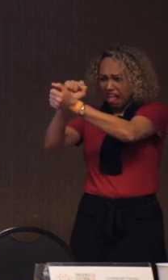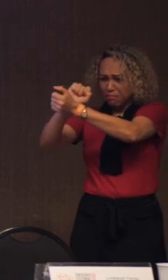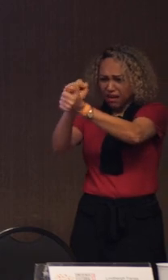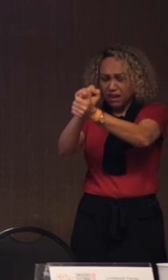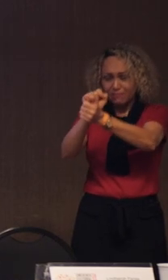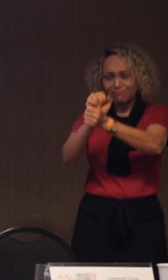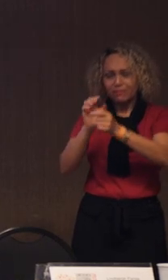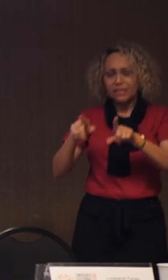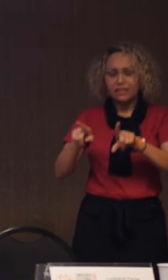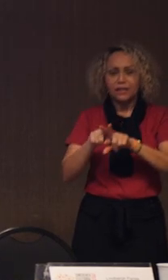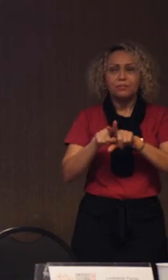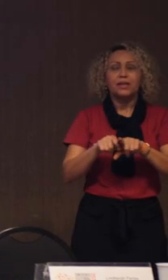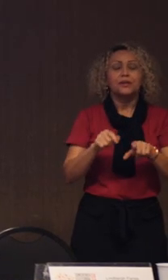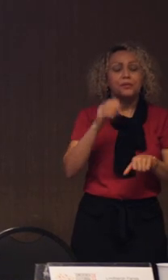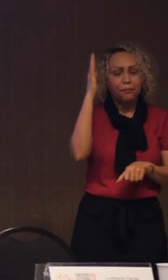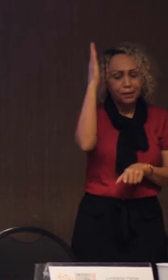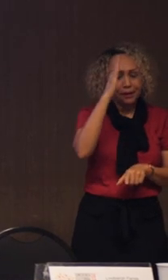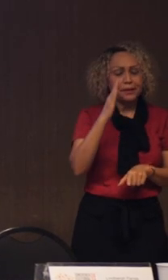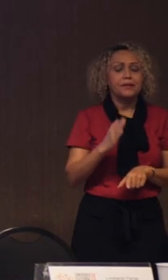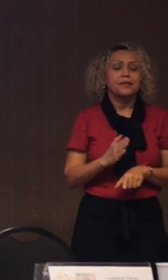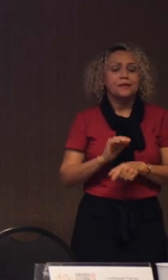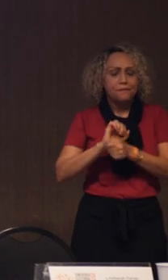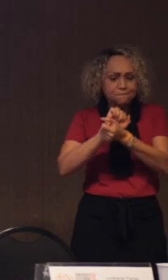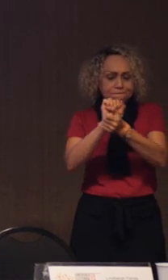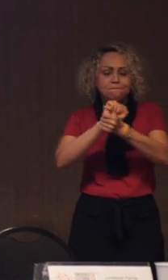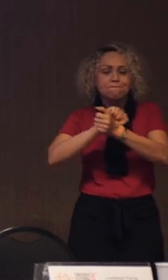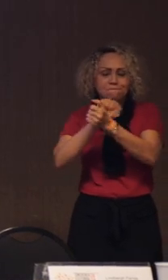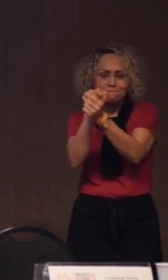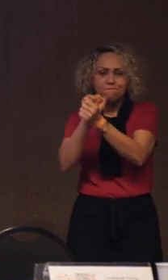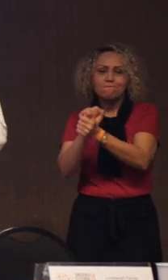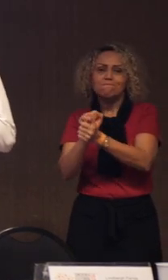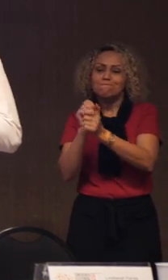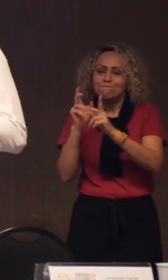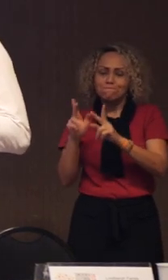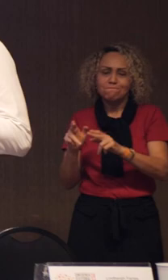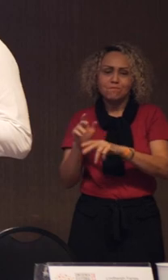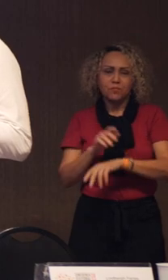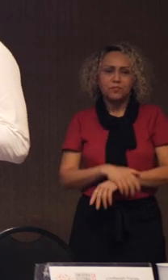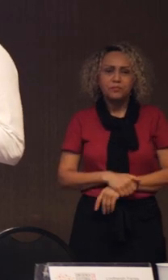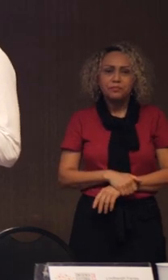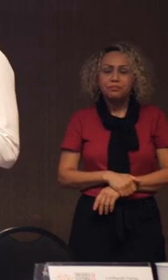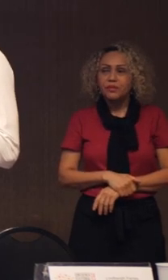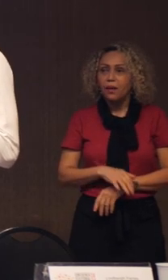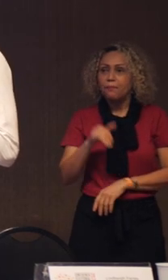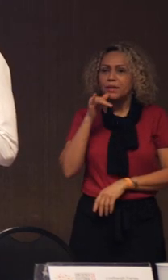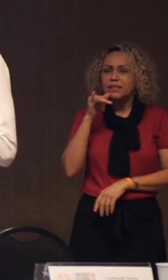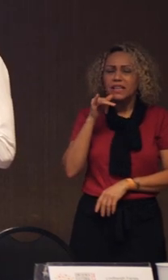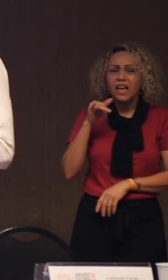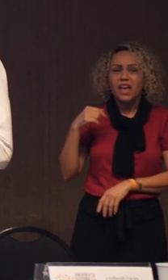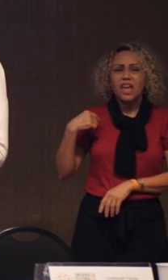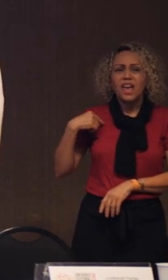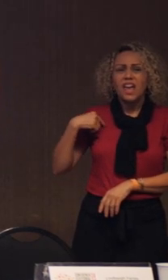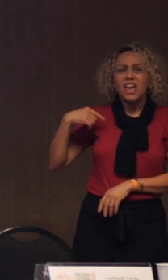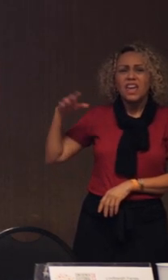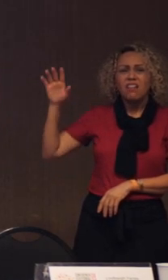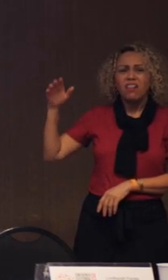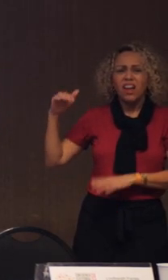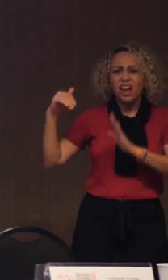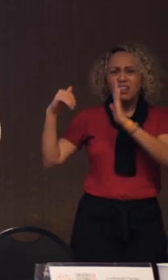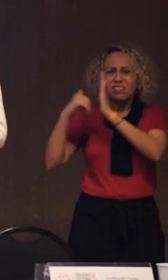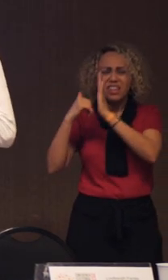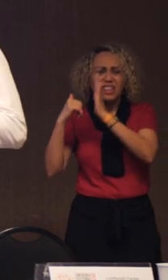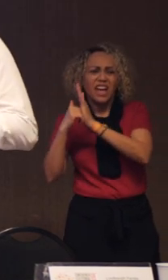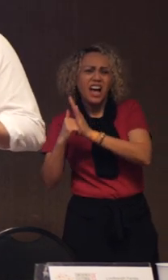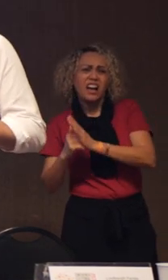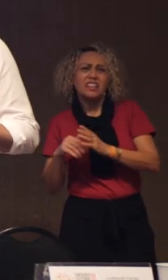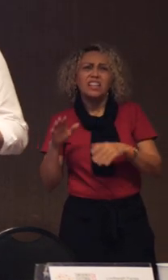não pode abrir mão e deixar de entender a causa que está por trás. Eu, no meio daquela pancadaria no Senado, aquele